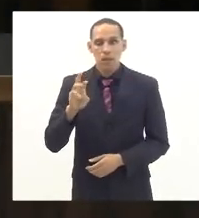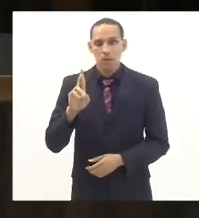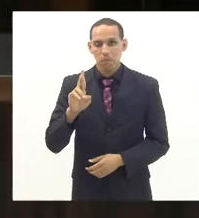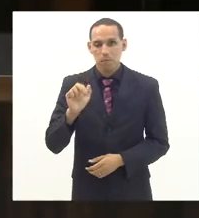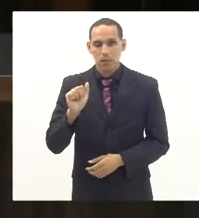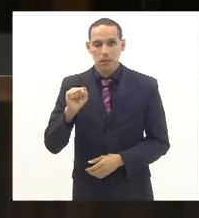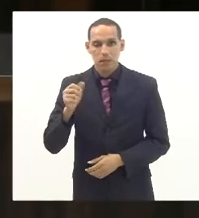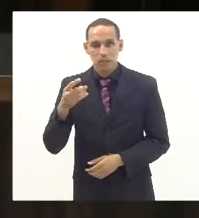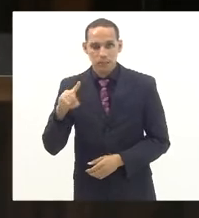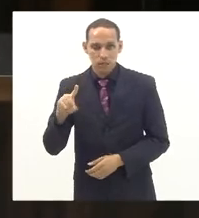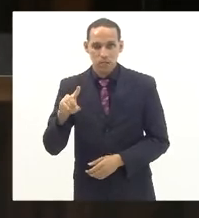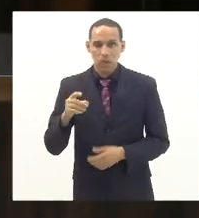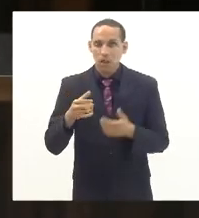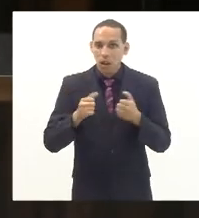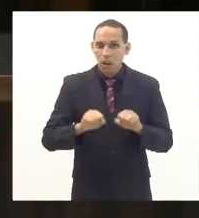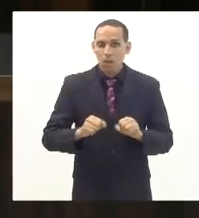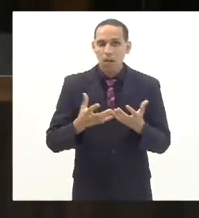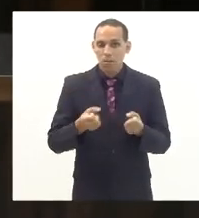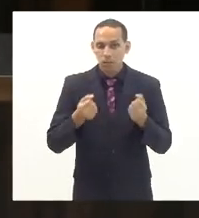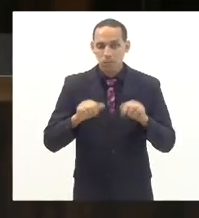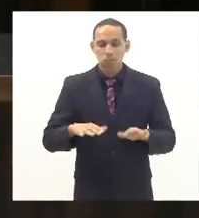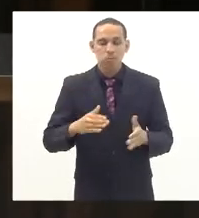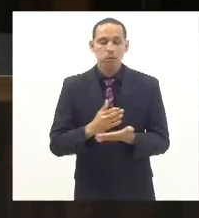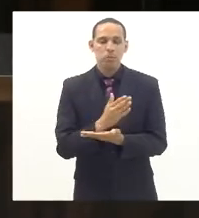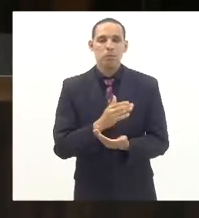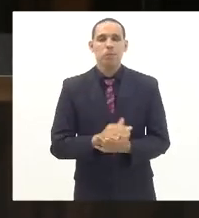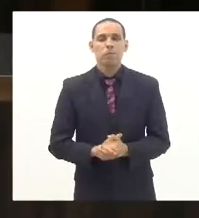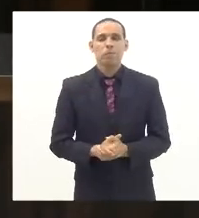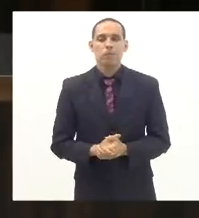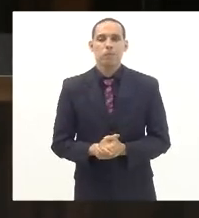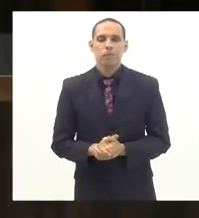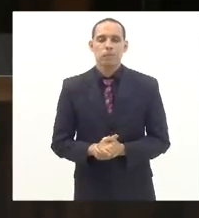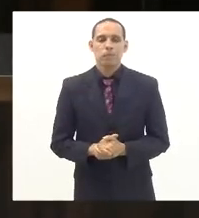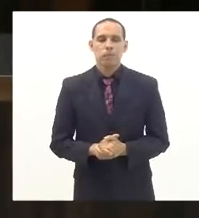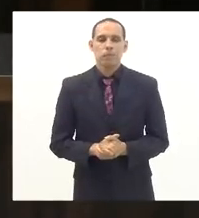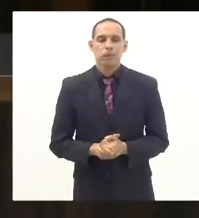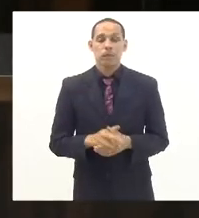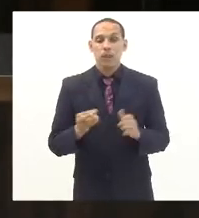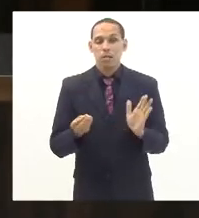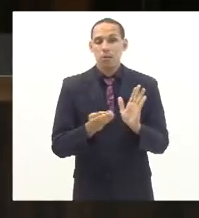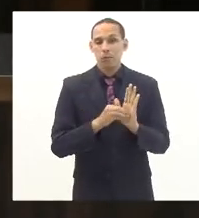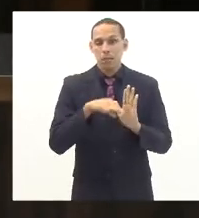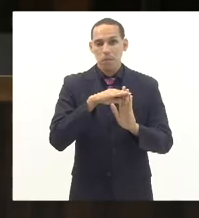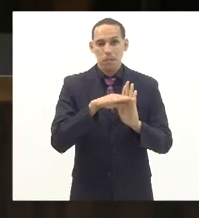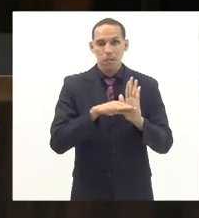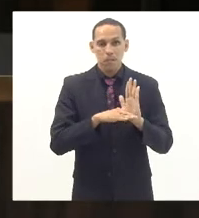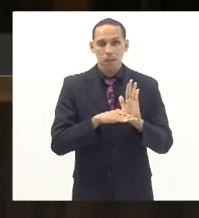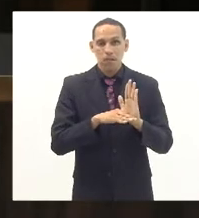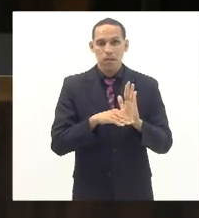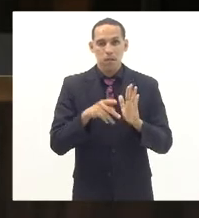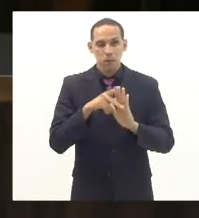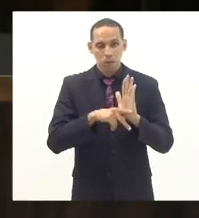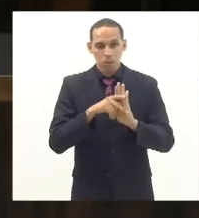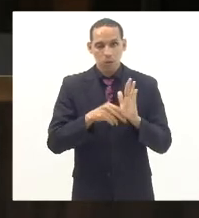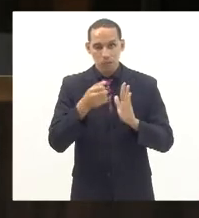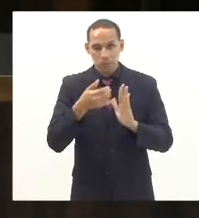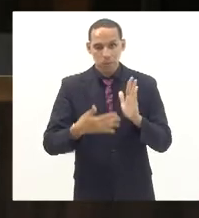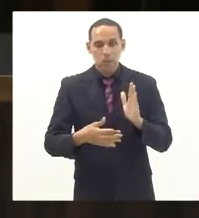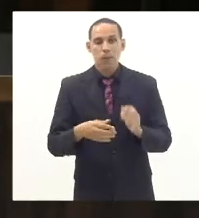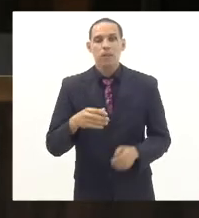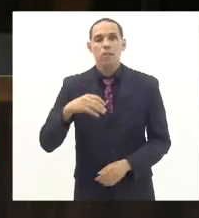brasão seus que aprovam permaneçam Como estão aprovado Oi aqui é a inclusão na ordem do dia dos seguintes projetos